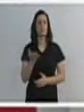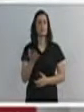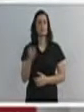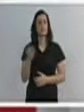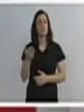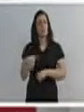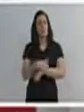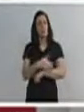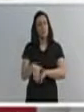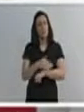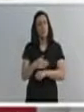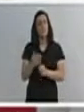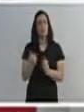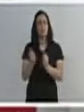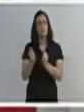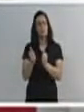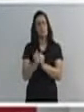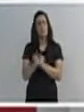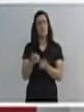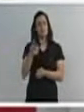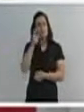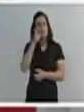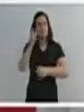ele que está sempre ligado na TVL